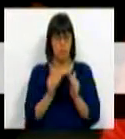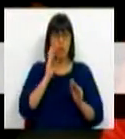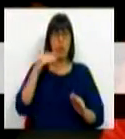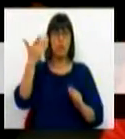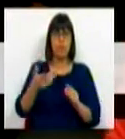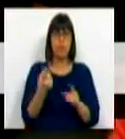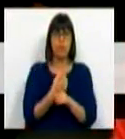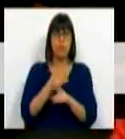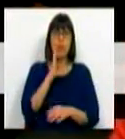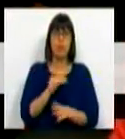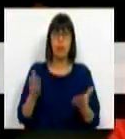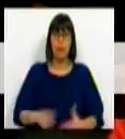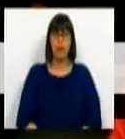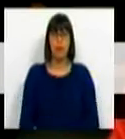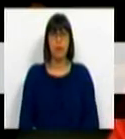futuro e no arrastar do banco?